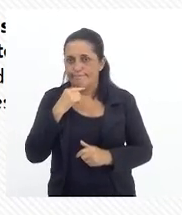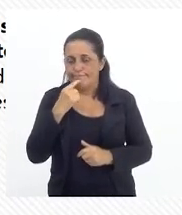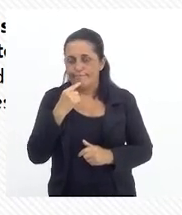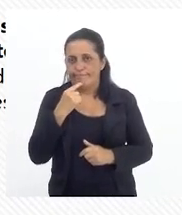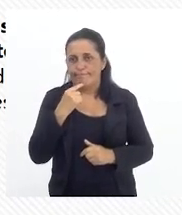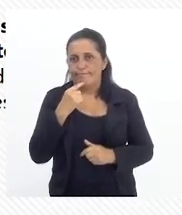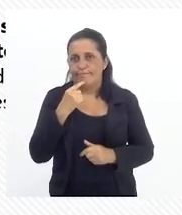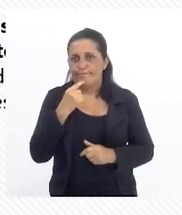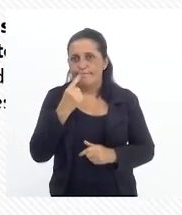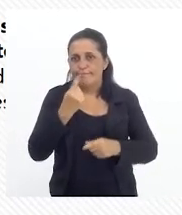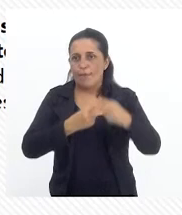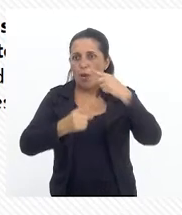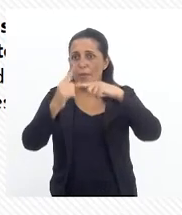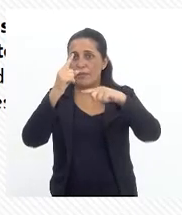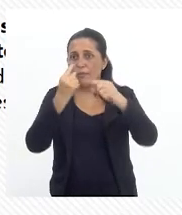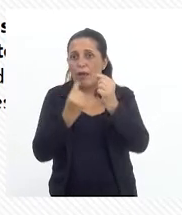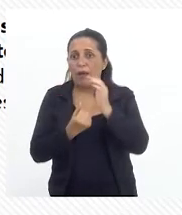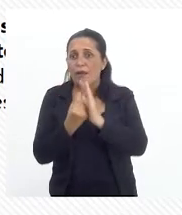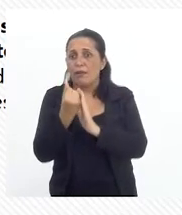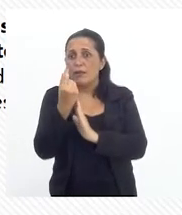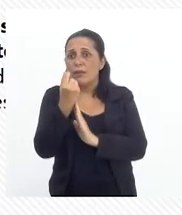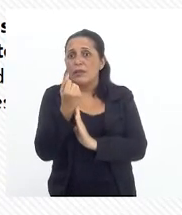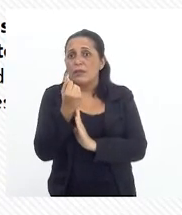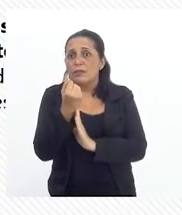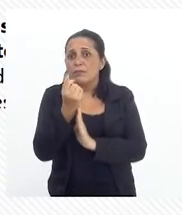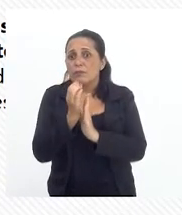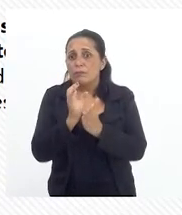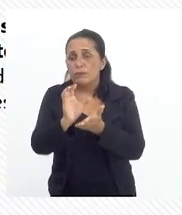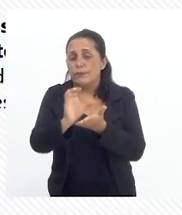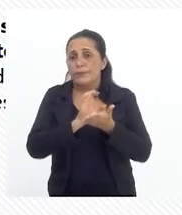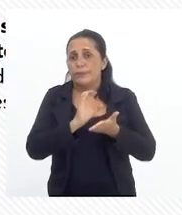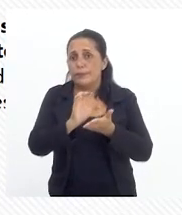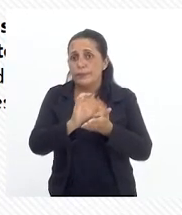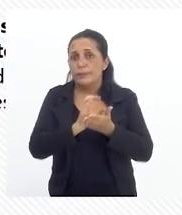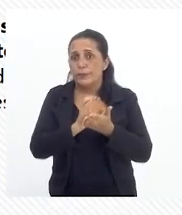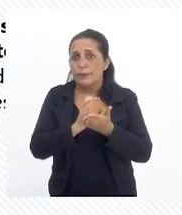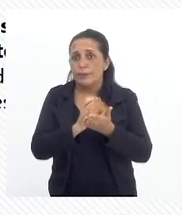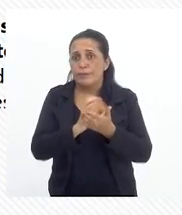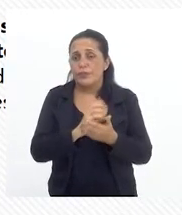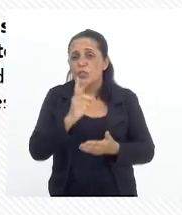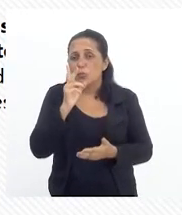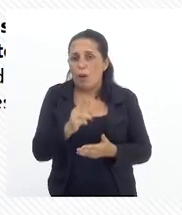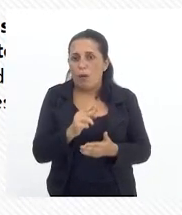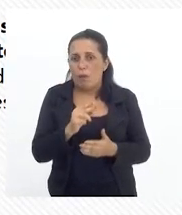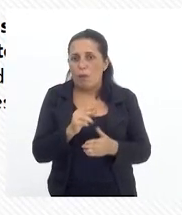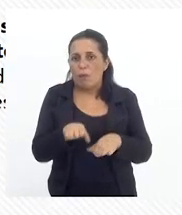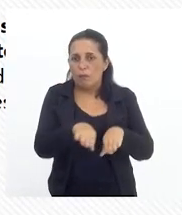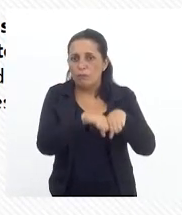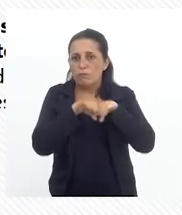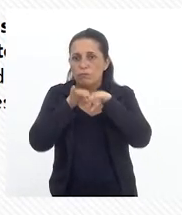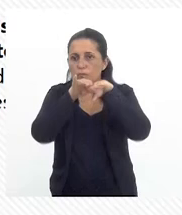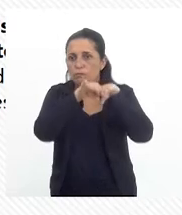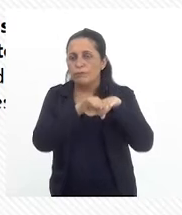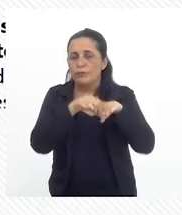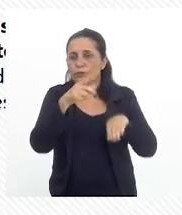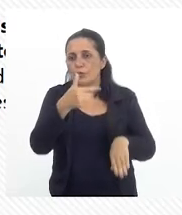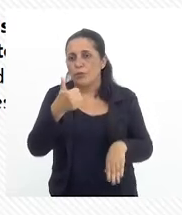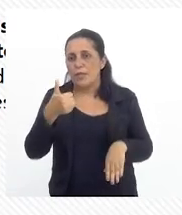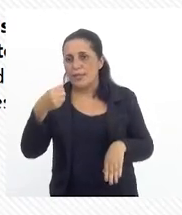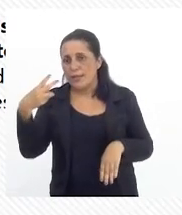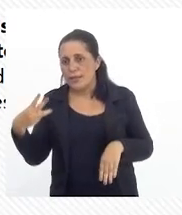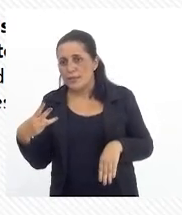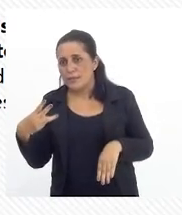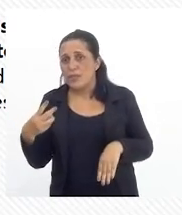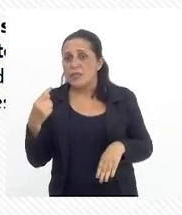aumentar a receita de forma suficiente a chegar ao nível de 2013 é claro que nós tamos botando aqui